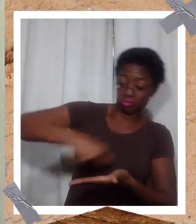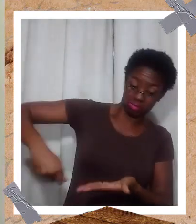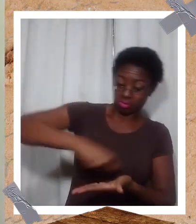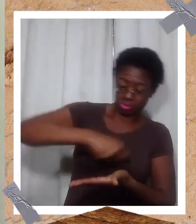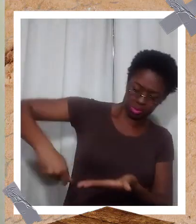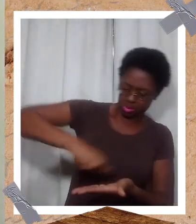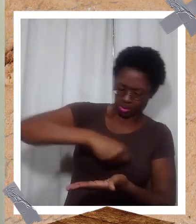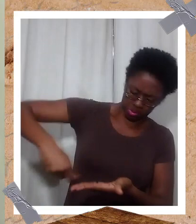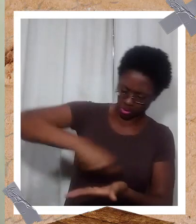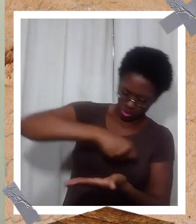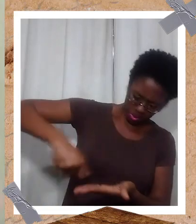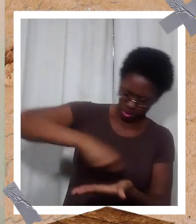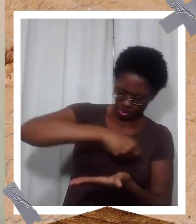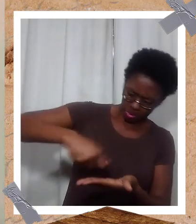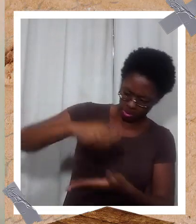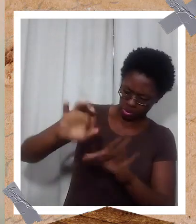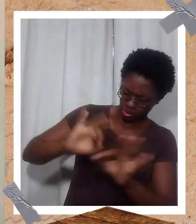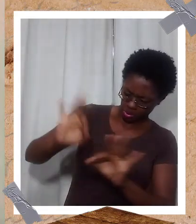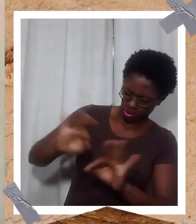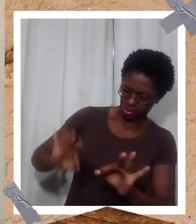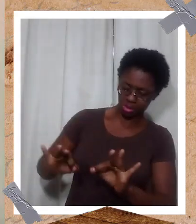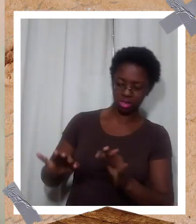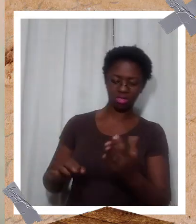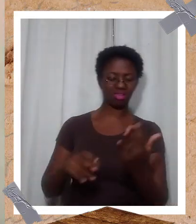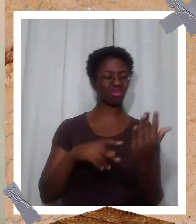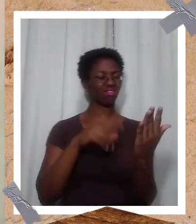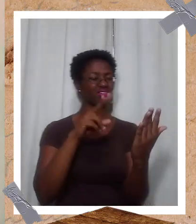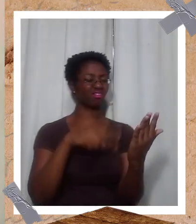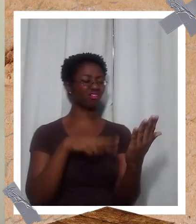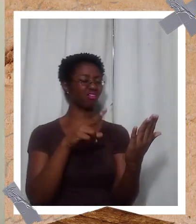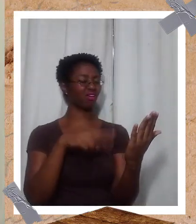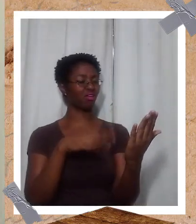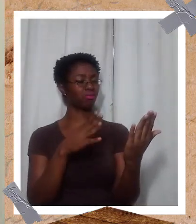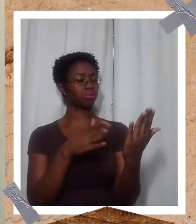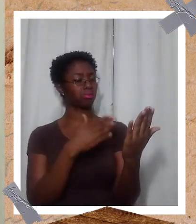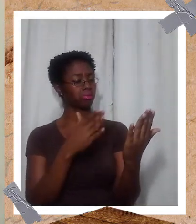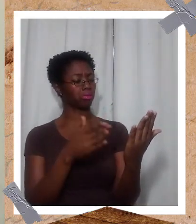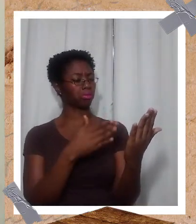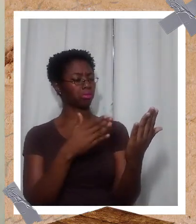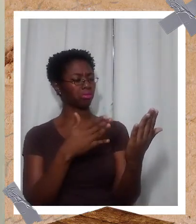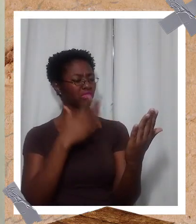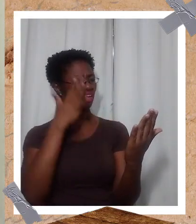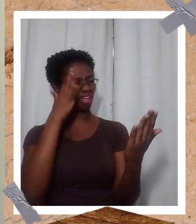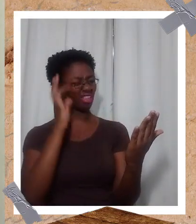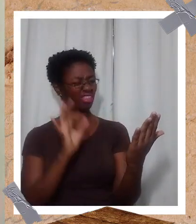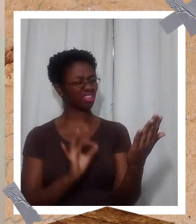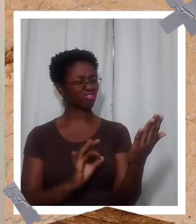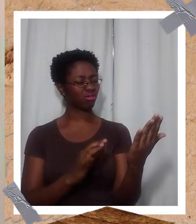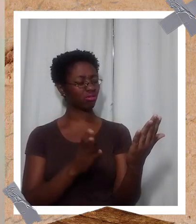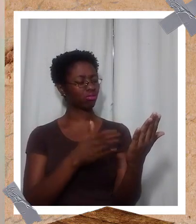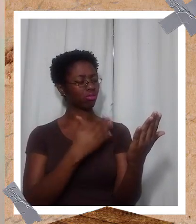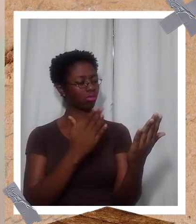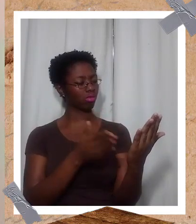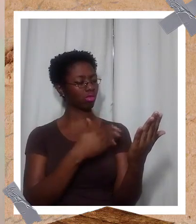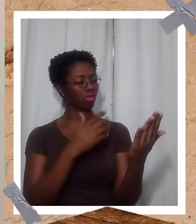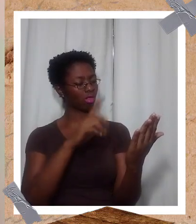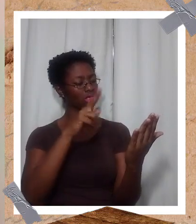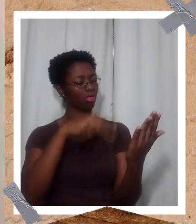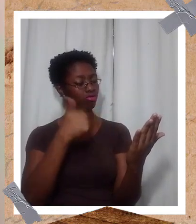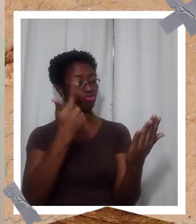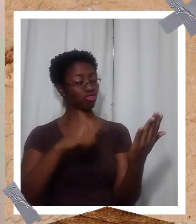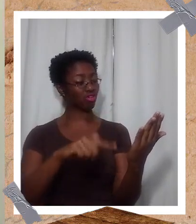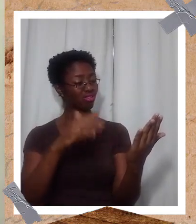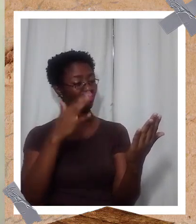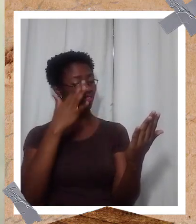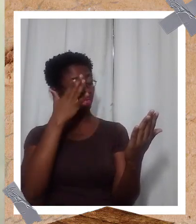roupa. E aí, comecei a ler. Li, não entendi nada. Li de novo, nada entendi. Porque o livro não adianta você pegar um